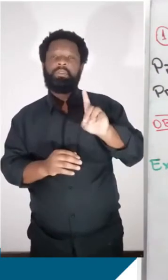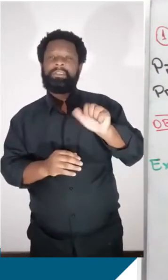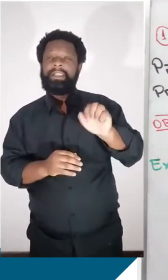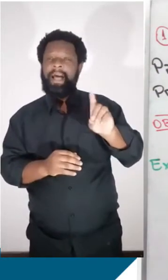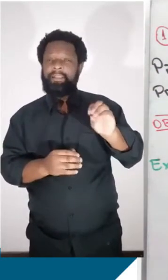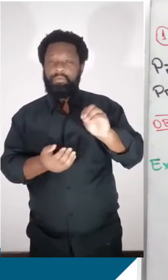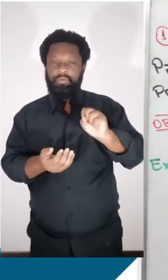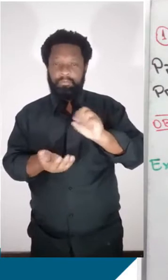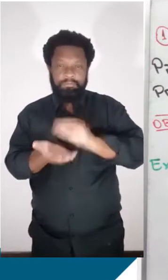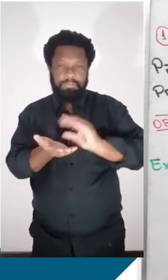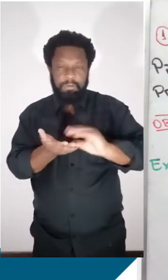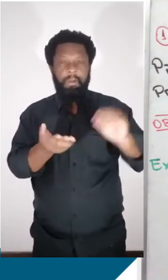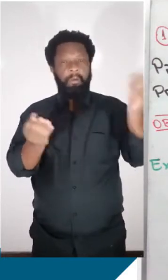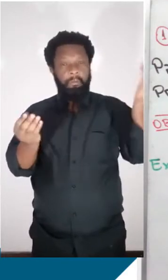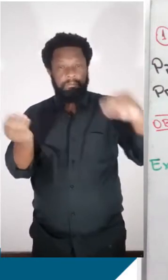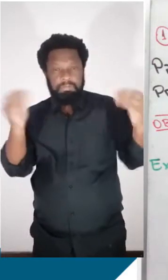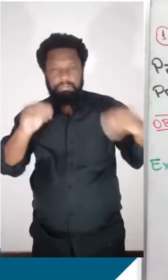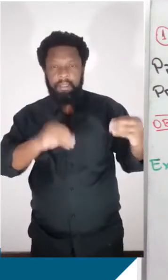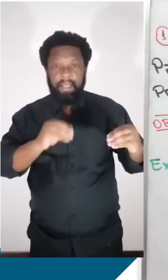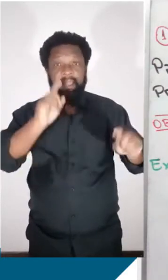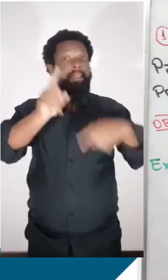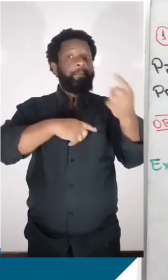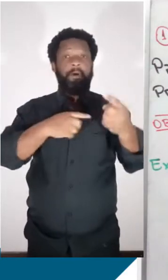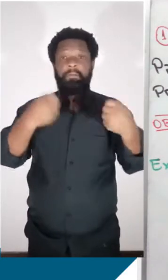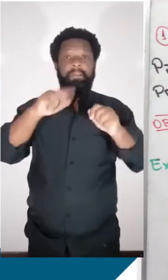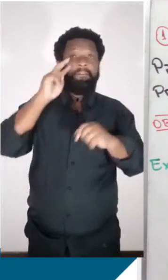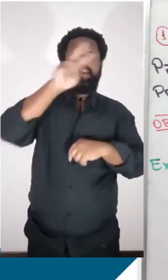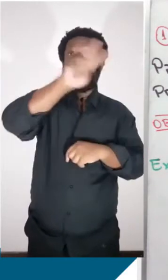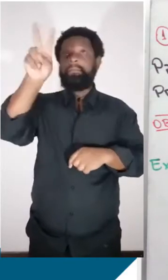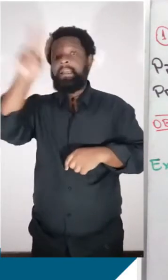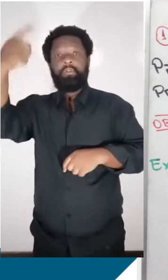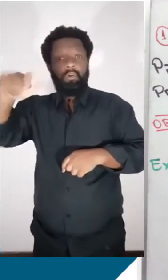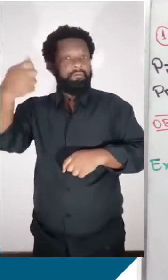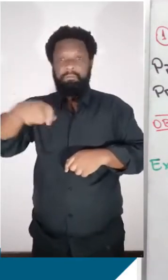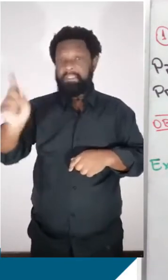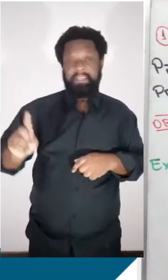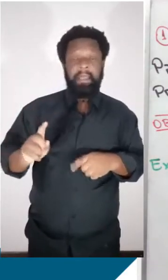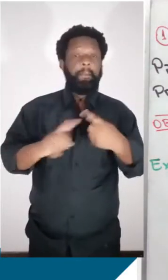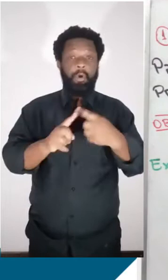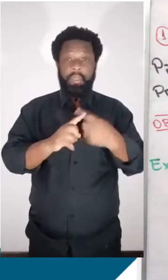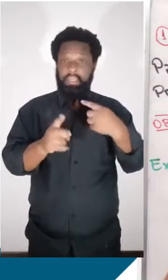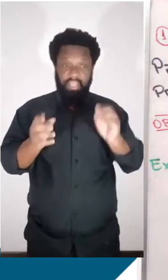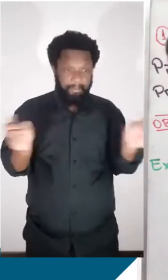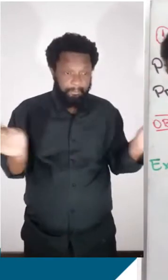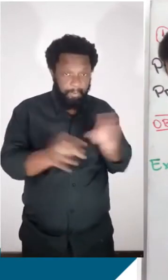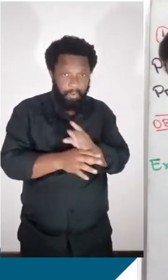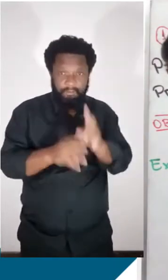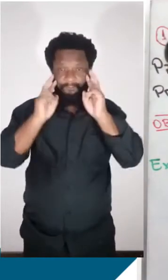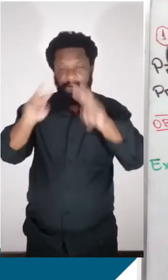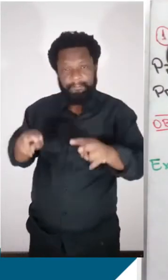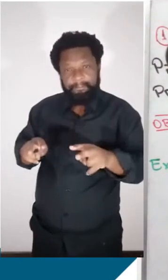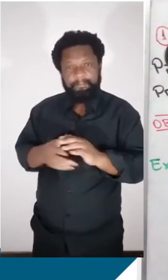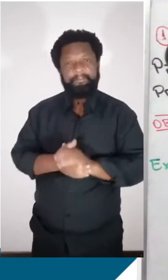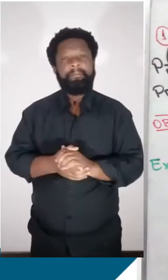dado e a pergunta da questão pra cá. E aí você vai ver que depois disso eu não preciso nem mais olhar a questão, bom? E aí eu tô vendo aqui, peguei minha folhinha